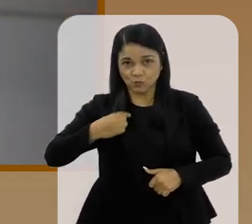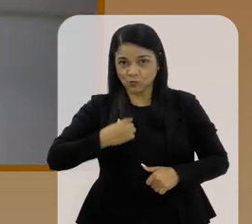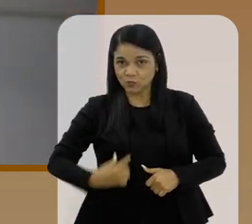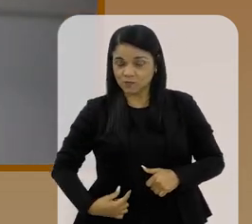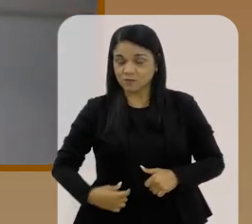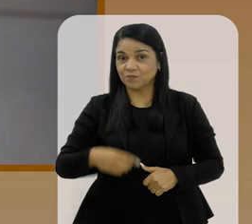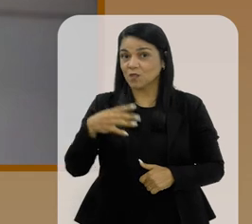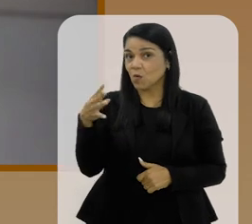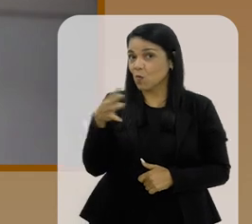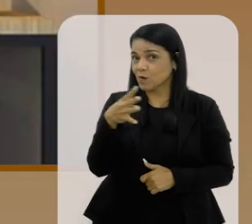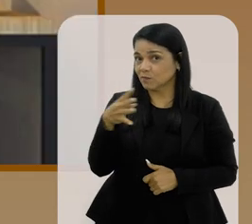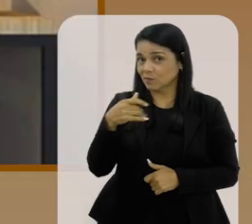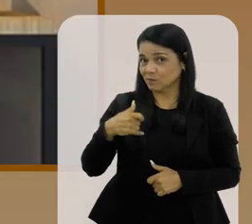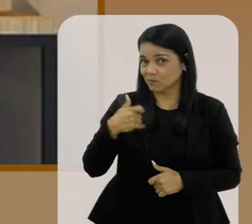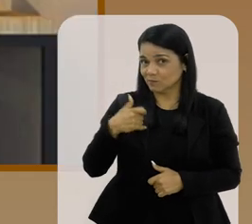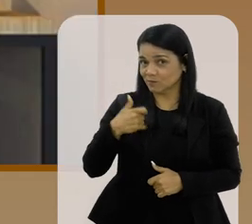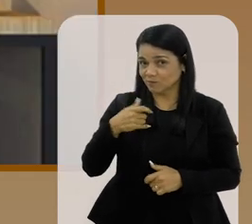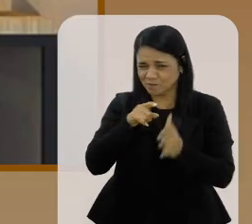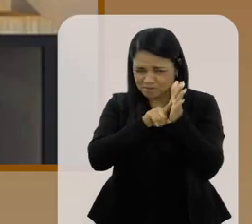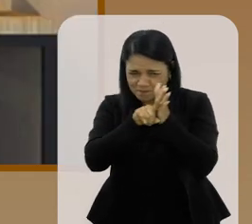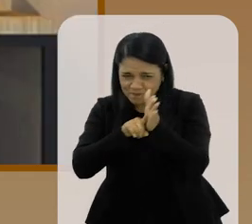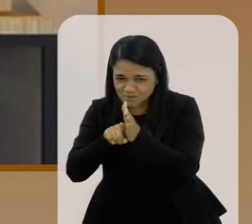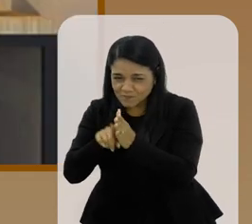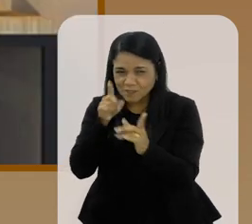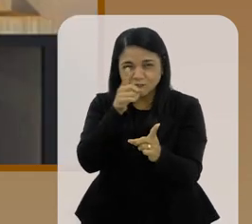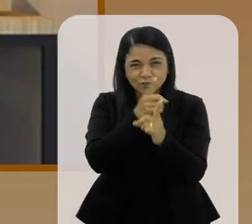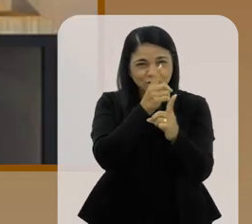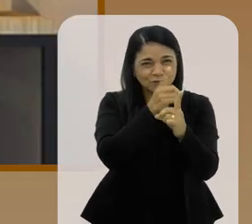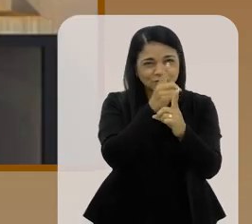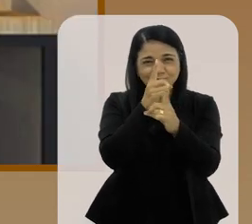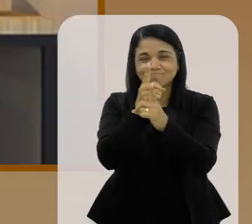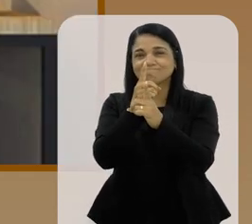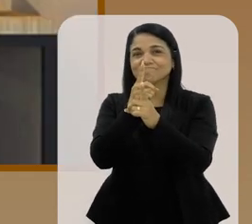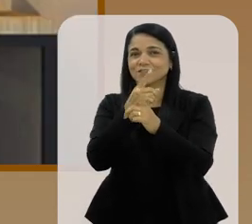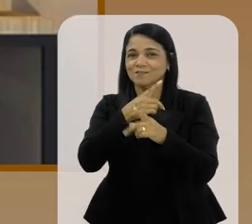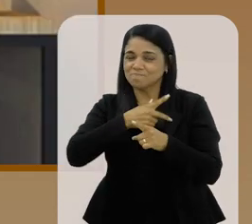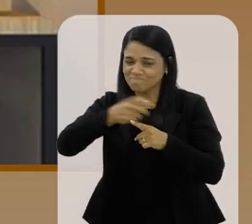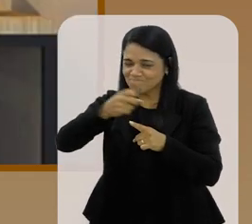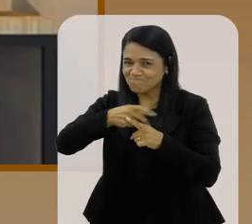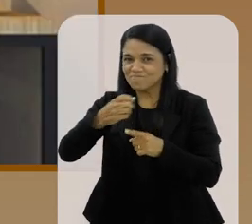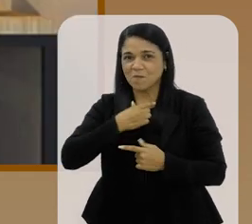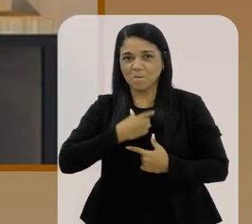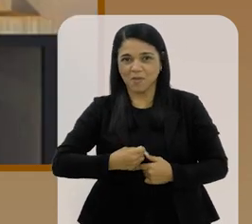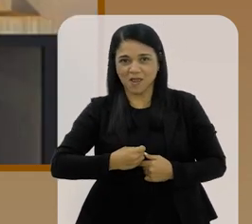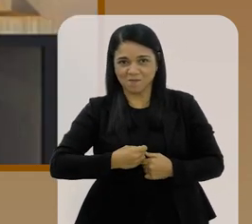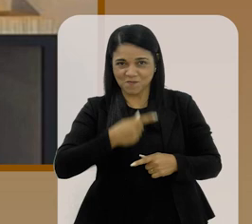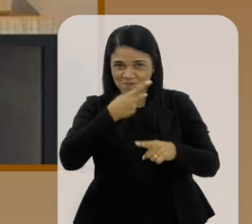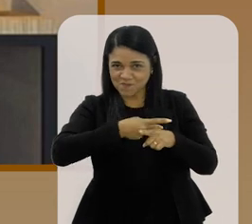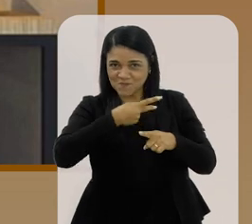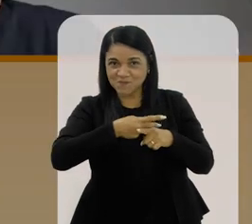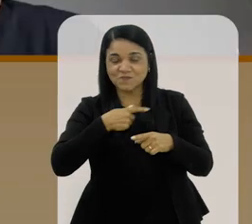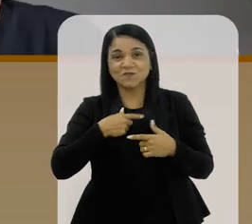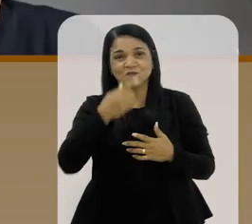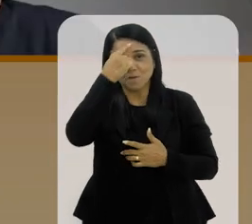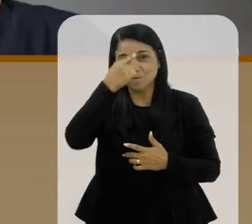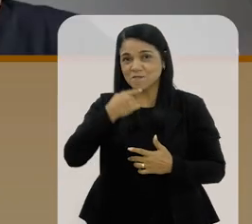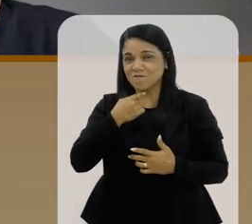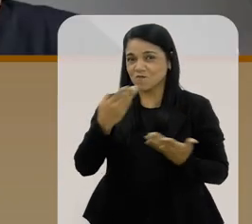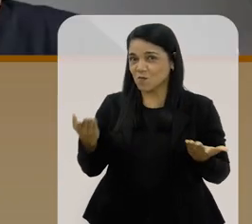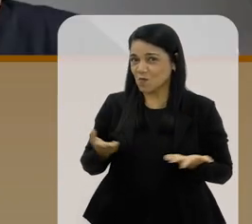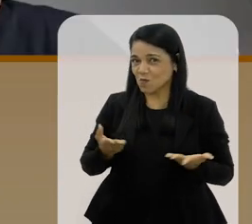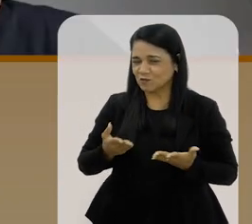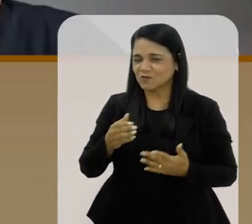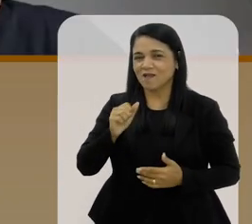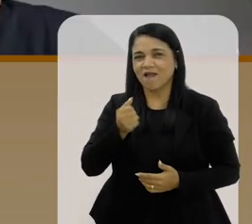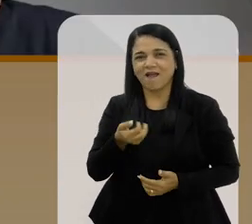de 44 anos, colecionador de descobertas e de prêmios, é o convidado do Perfil de hoje. Arthur,